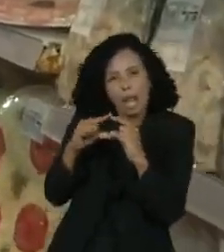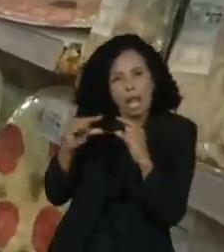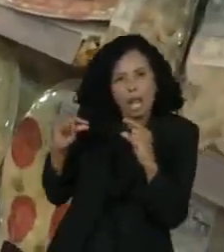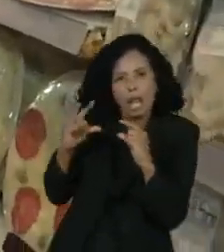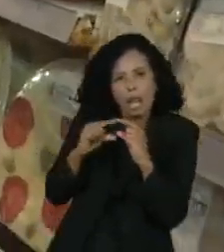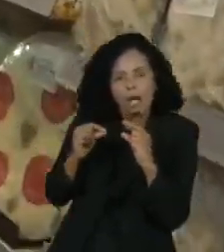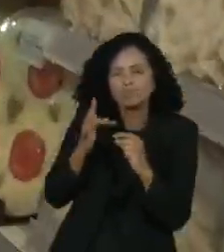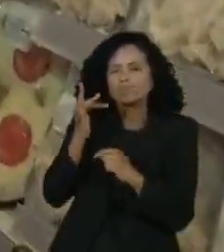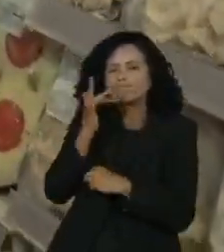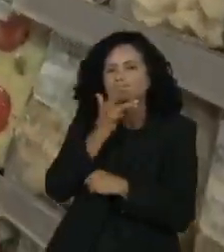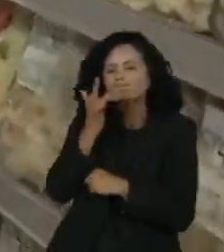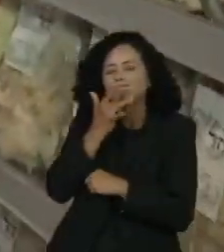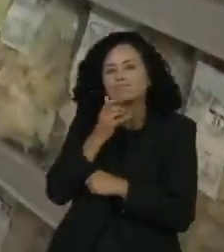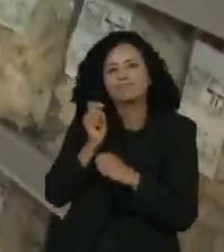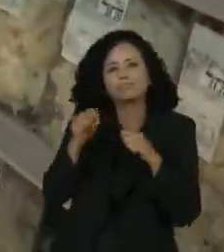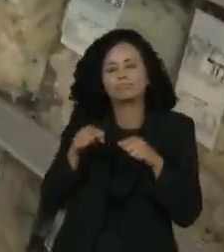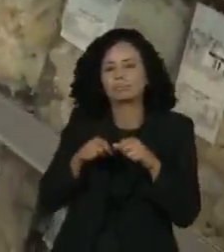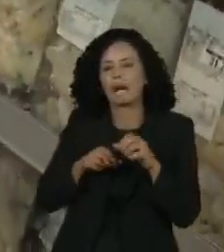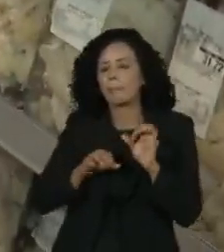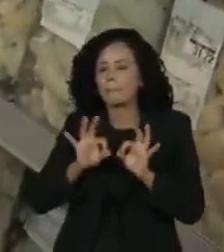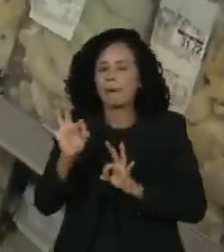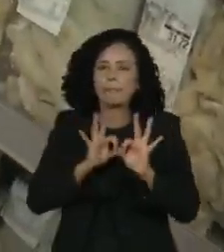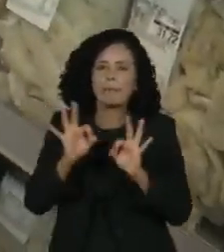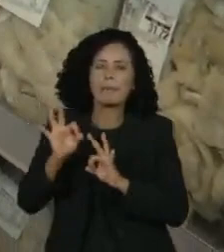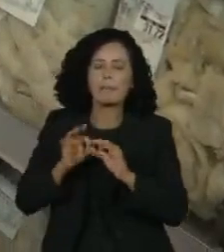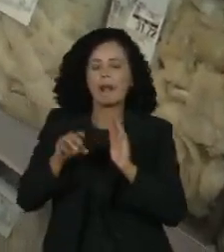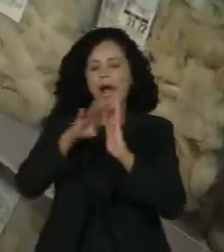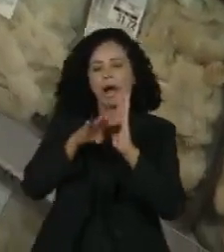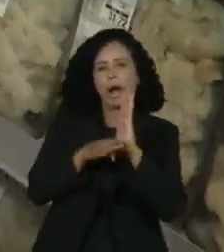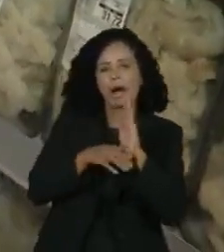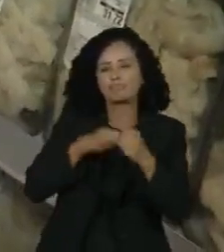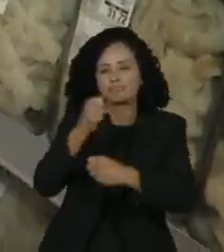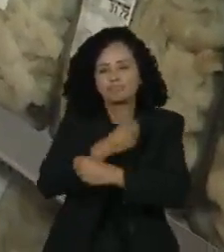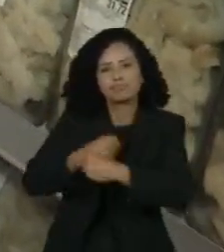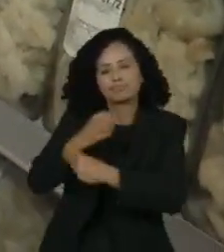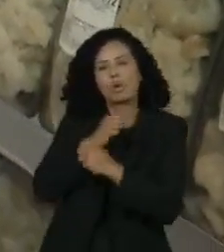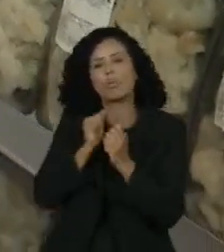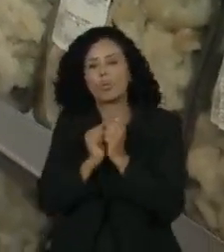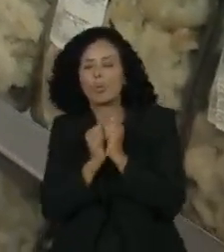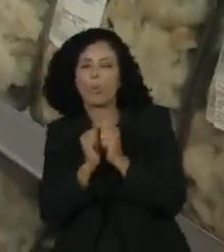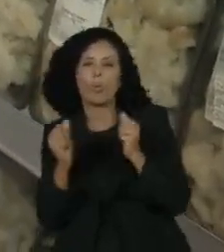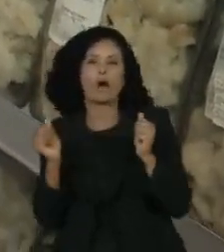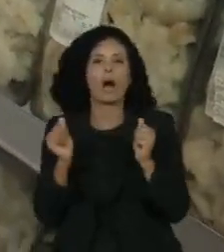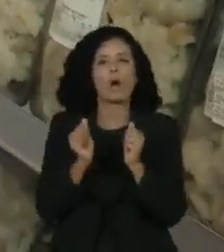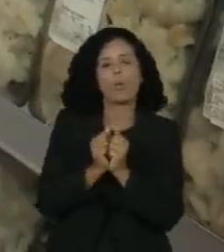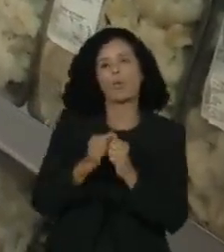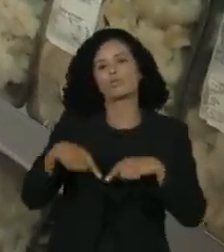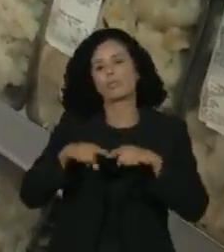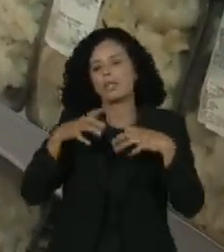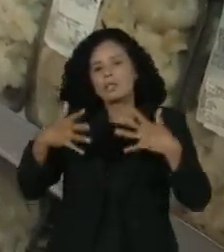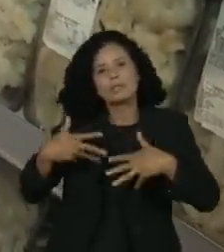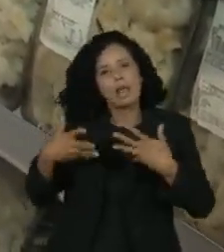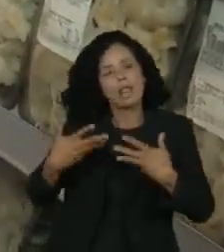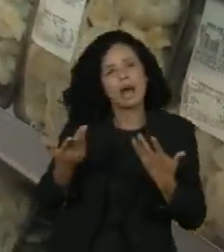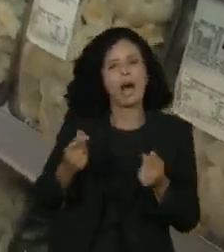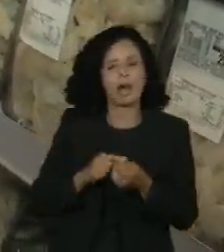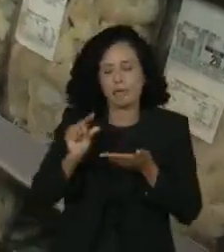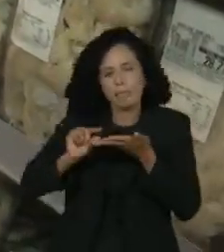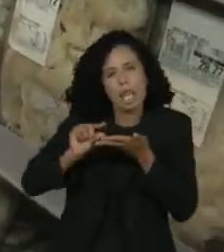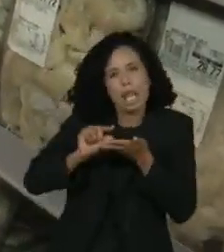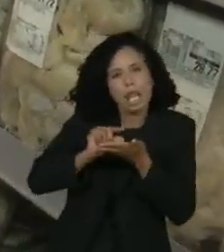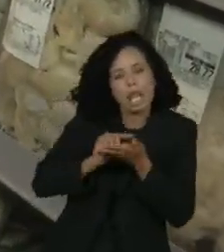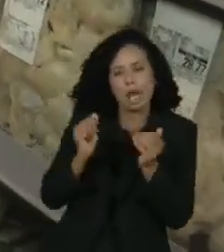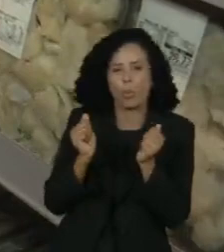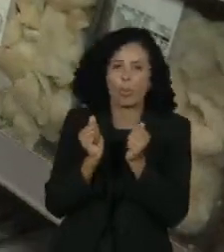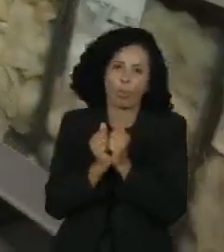então a gente pode utilizar para outras receitas. Então eu posso fazer um arroz com lascas de bacalhau, uma salada, por exemplo, grão de bico com